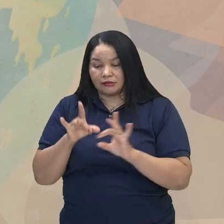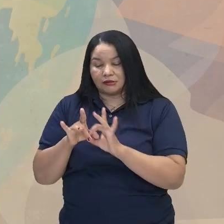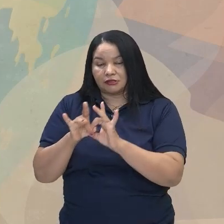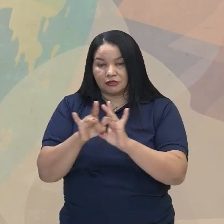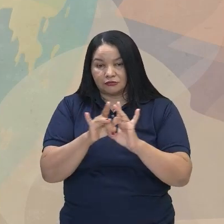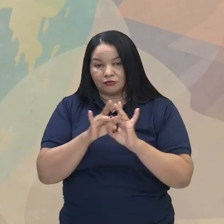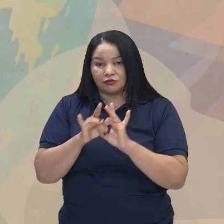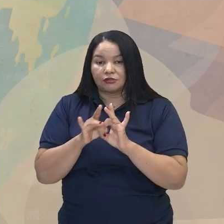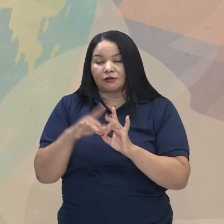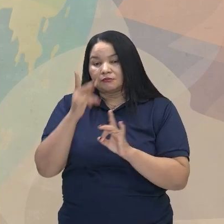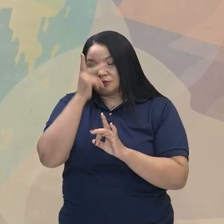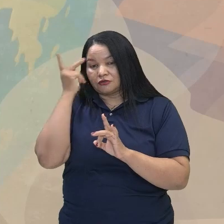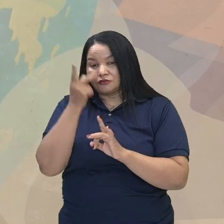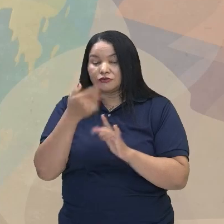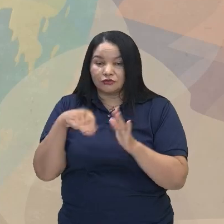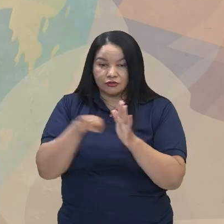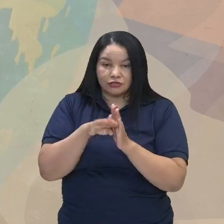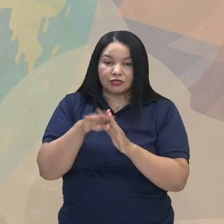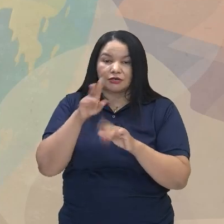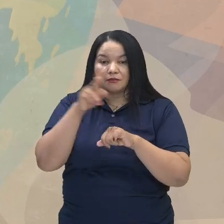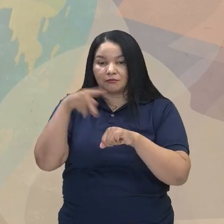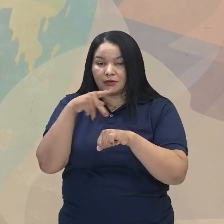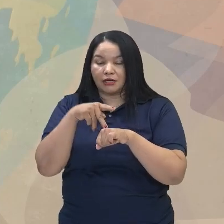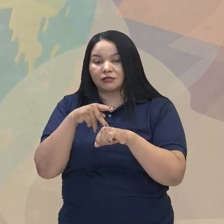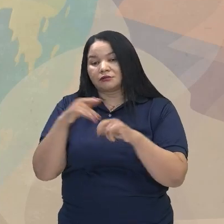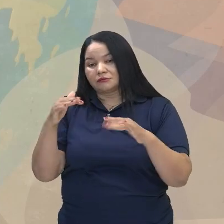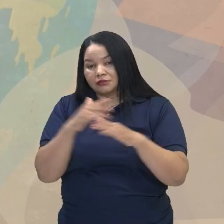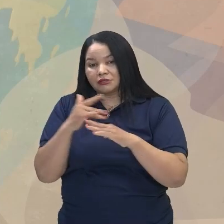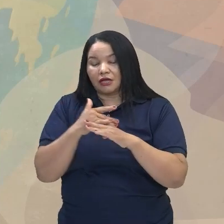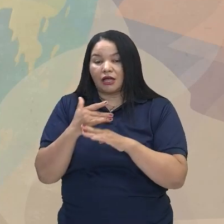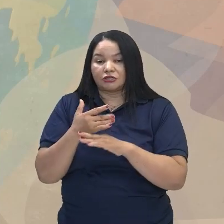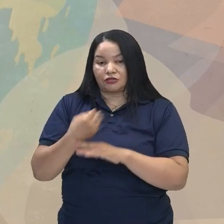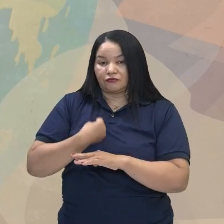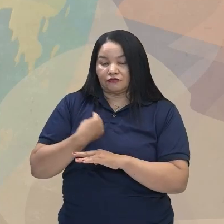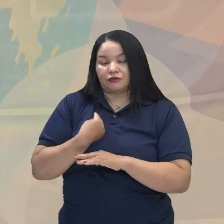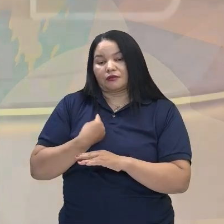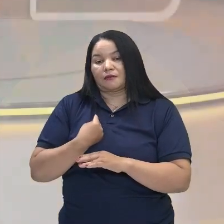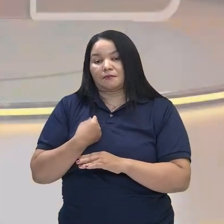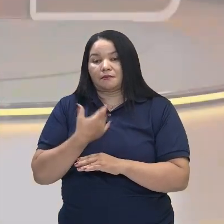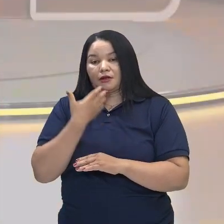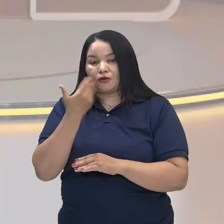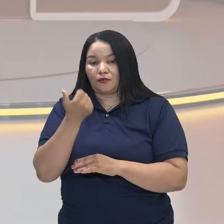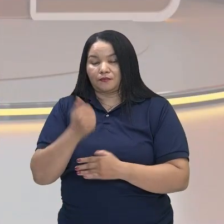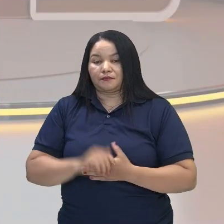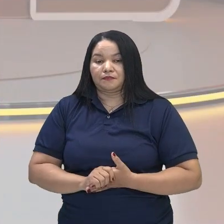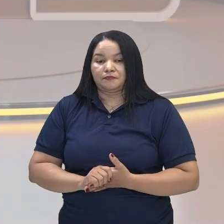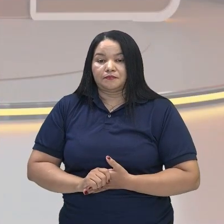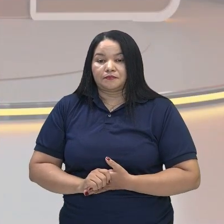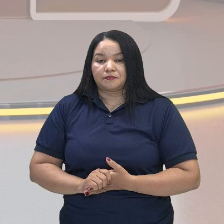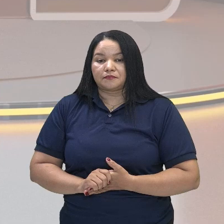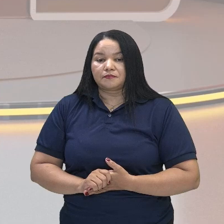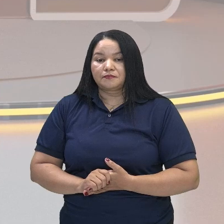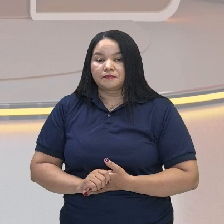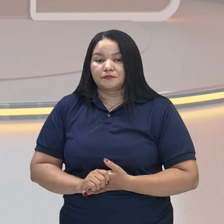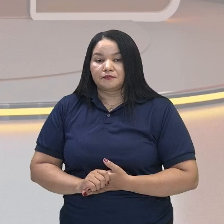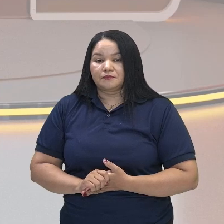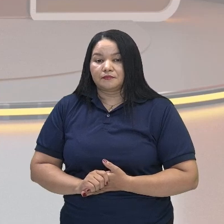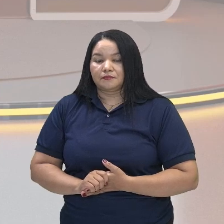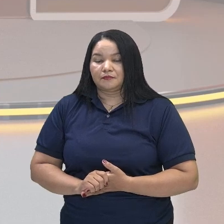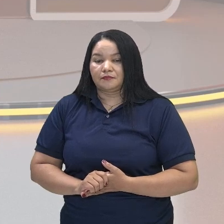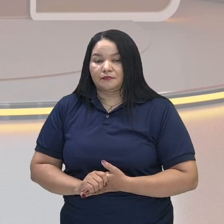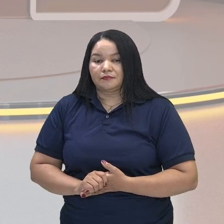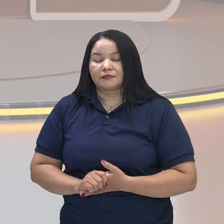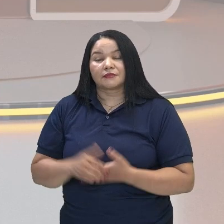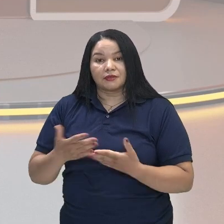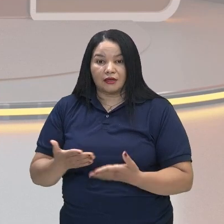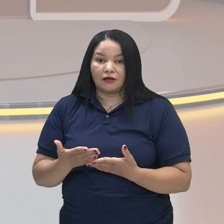quem vem à nossa cidade, ao nosso país, buscando melhor condição de vida. Então, gente, olha aí o alerta, né? Que a